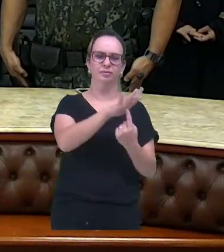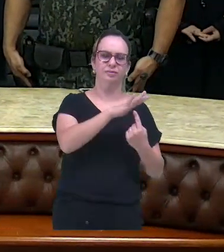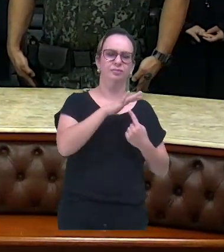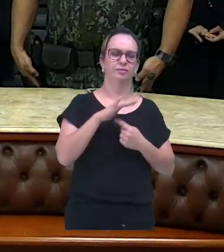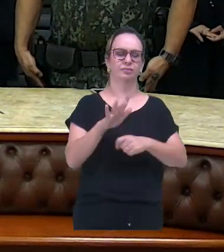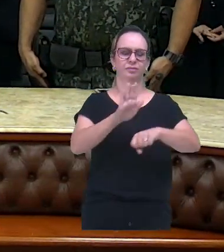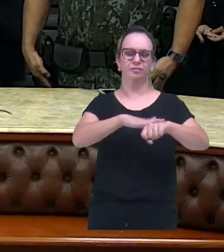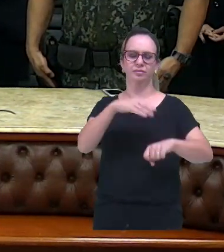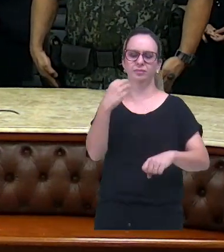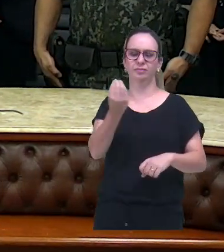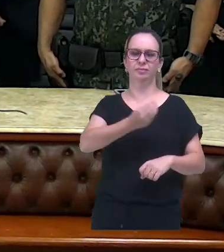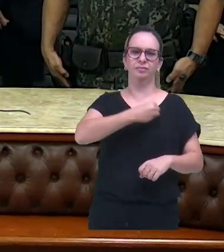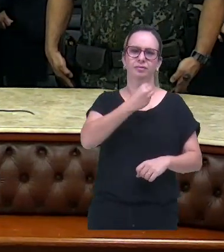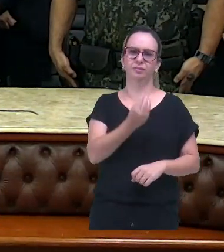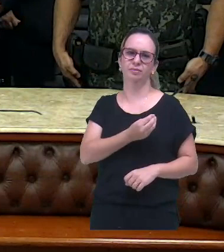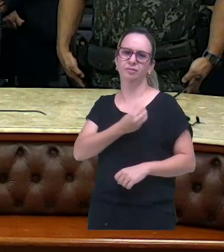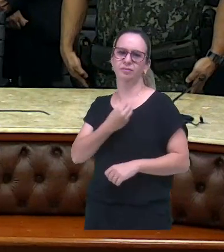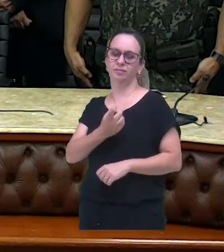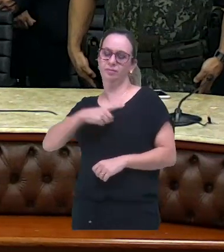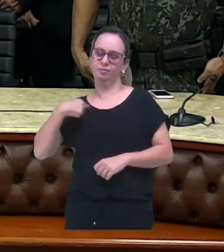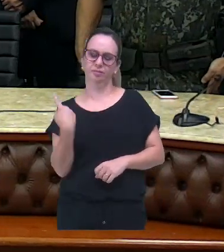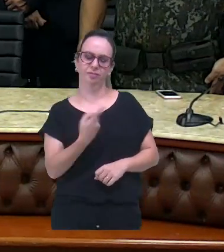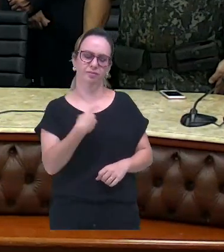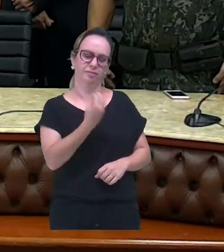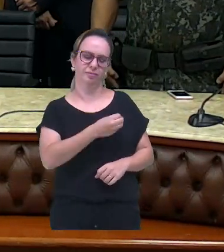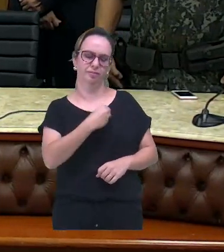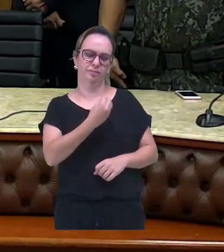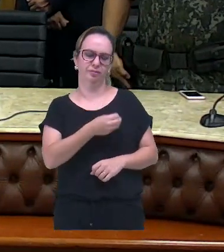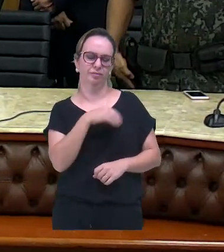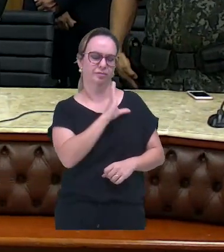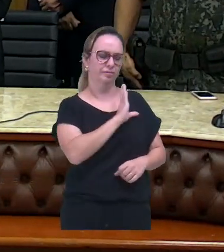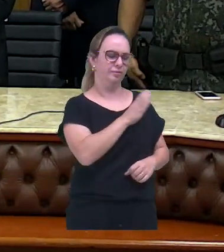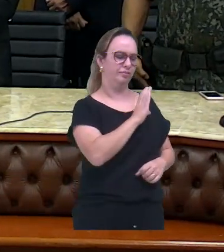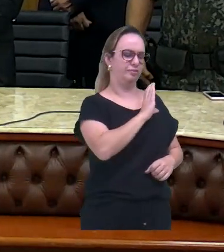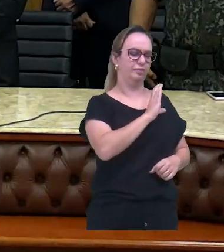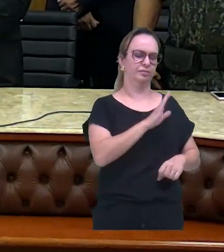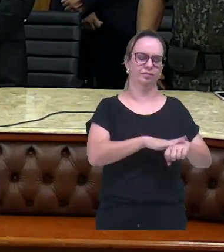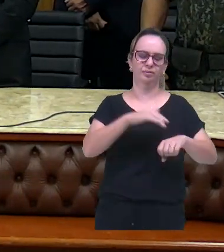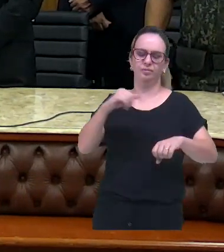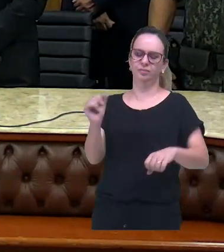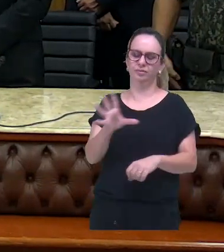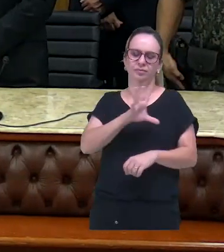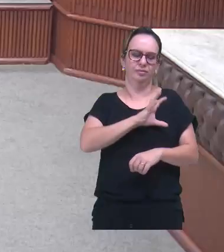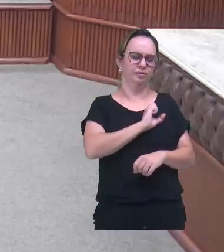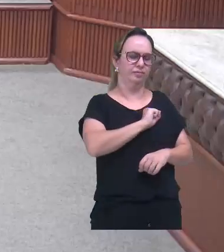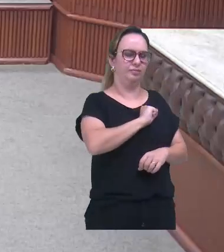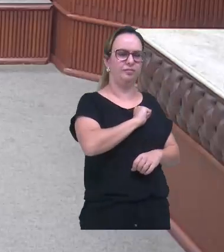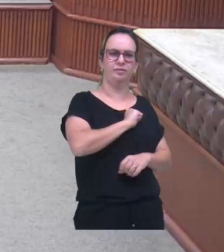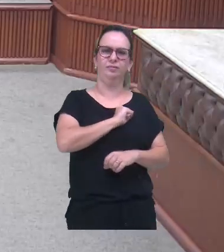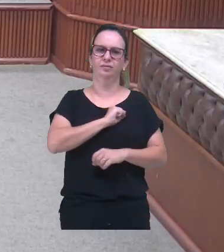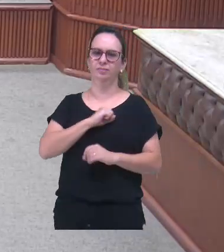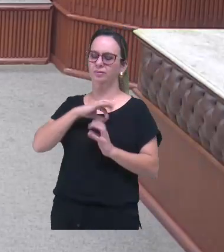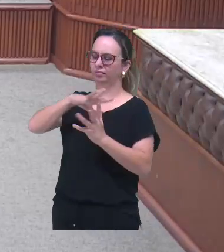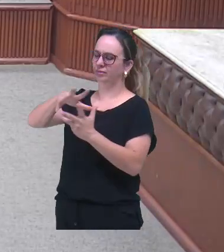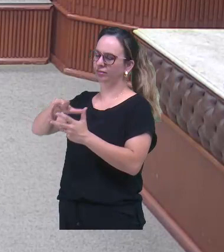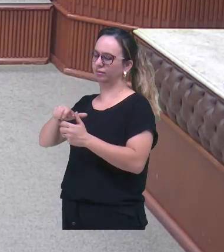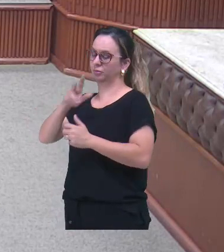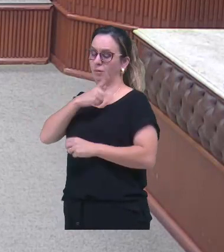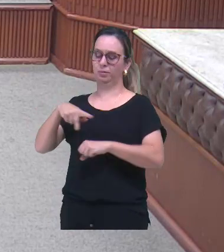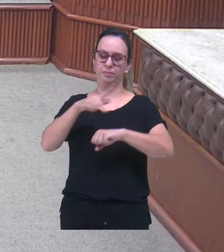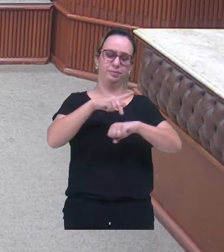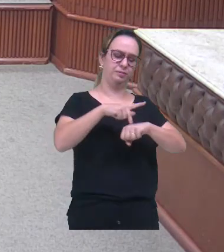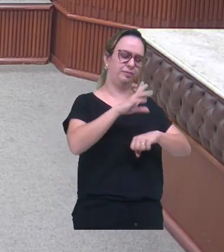bosques têm mais vida, nossa vida no teu seio mais amores. Ó pátria